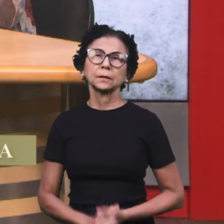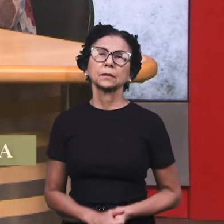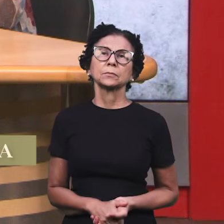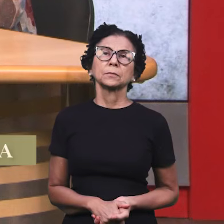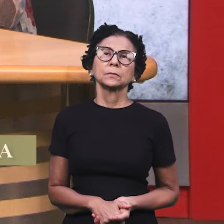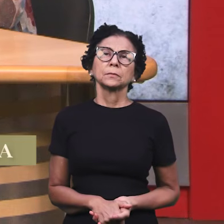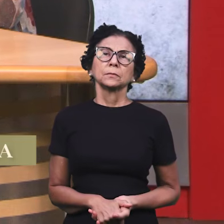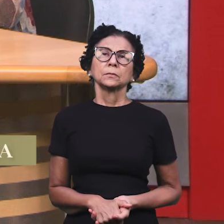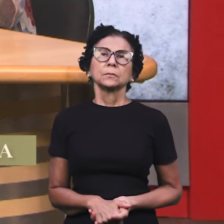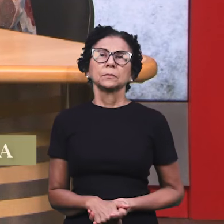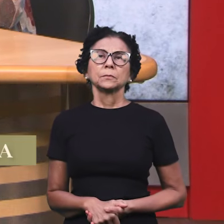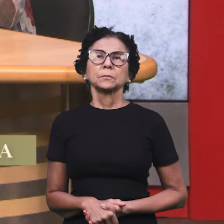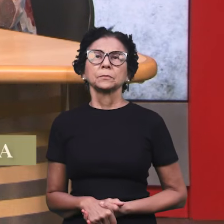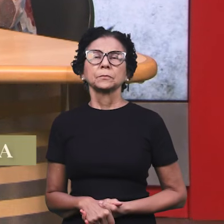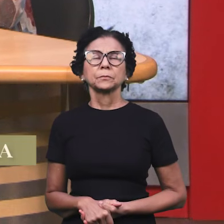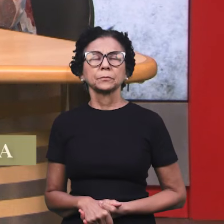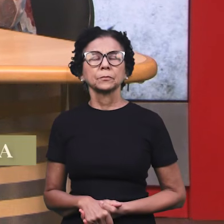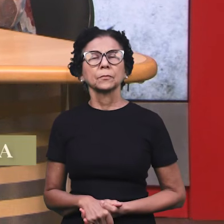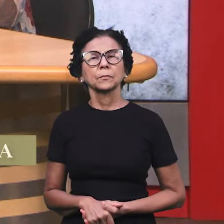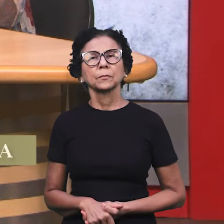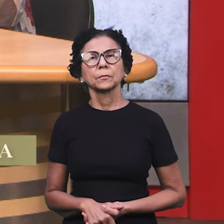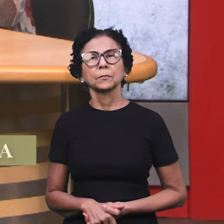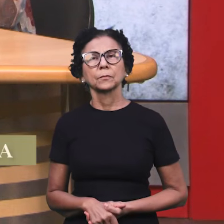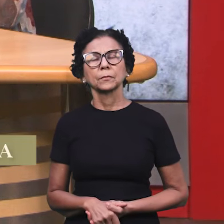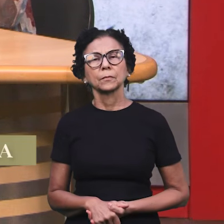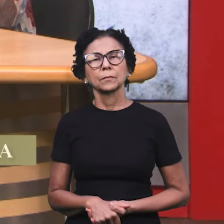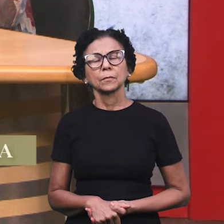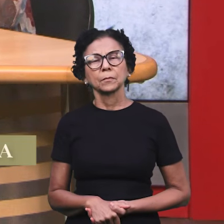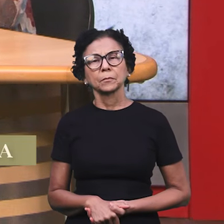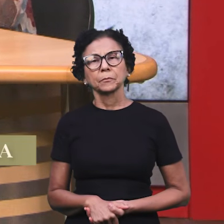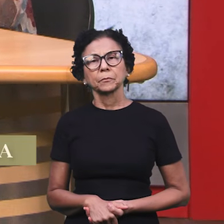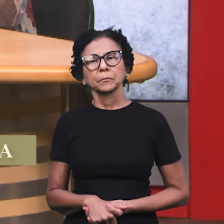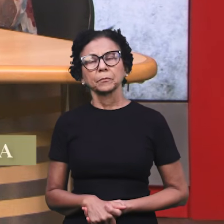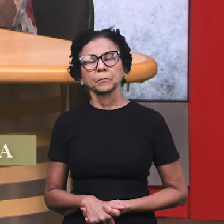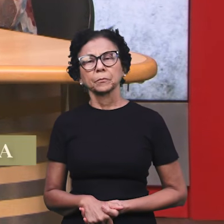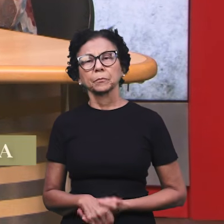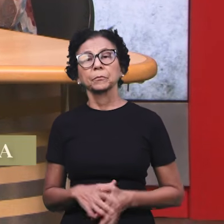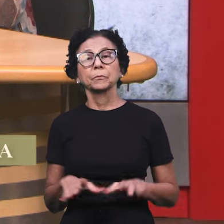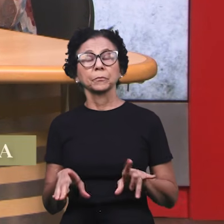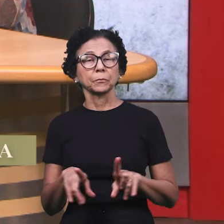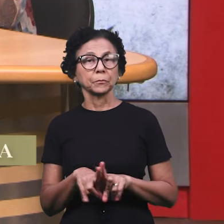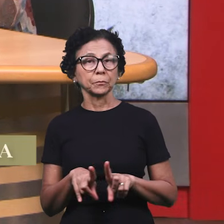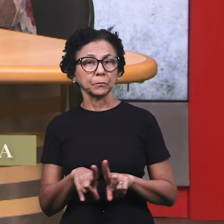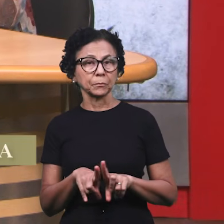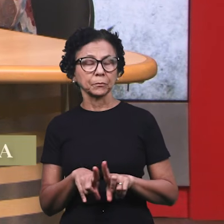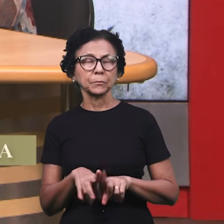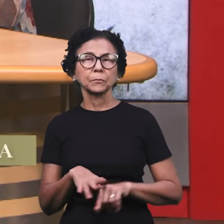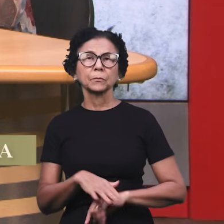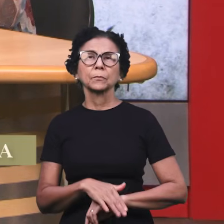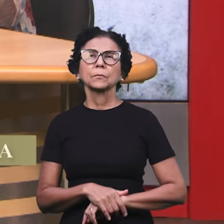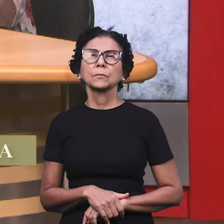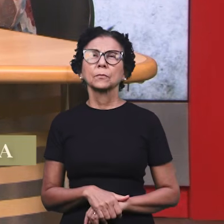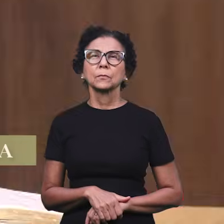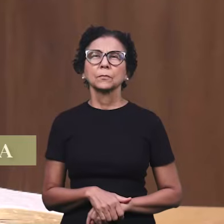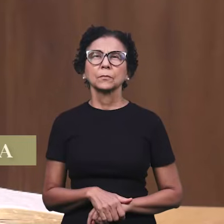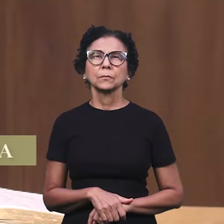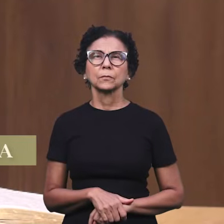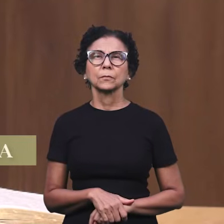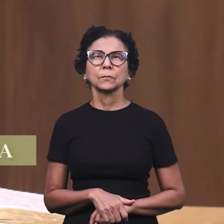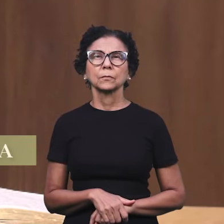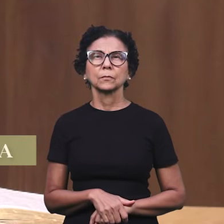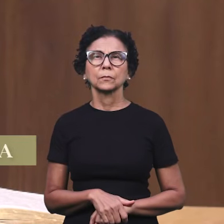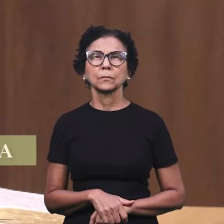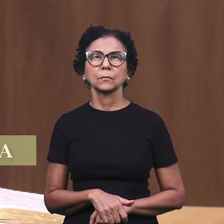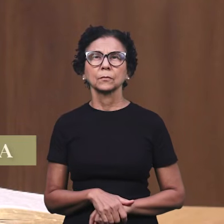dia desta mulher? Então nós vamos falar sobre o dia dela, né? E é muito importante, nós nos lembramos lá em